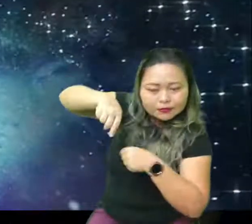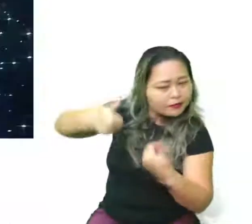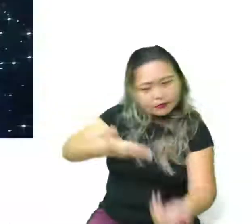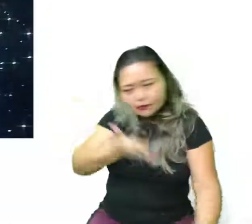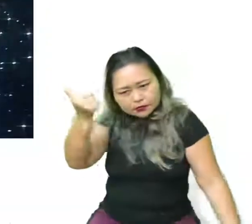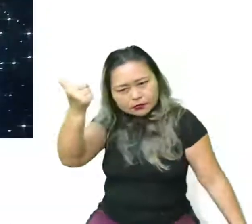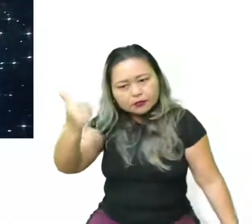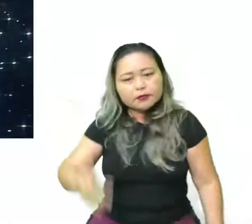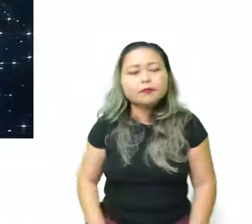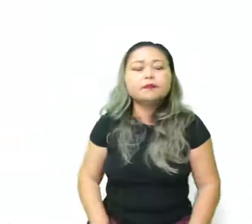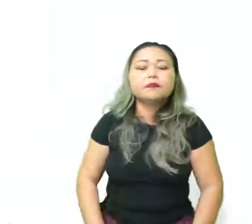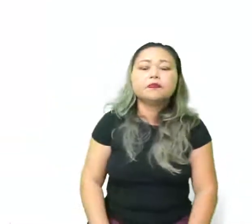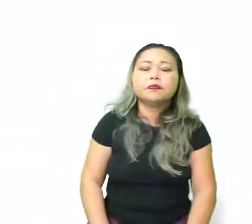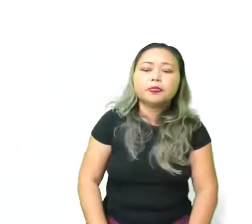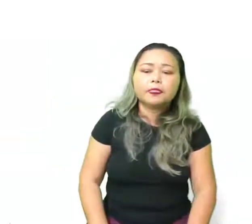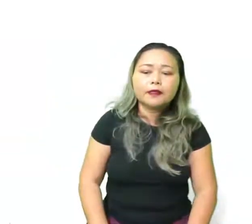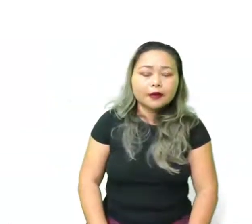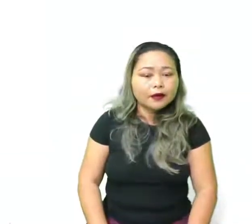lá comigo? Vem cá.